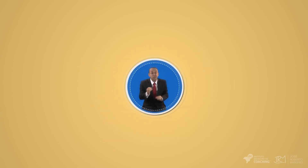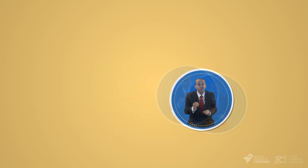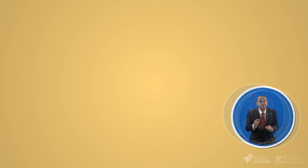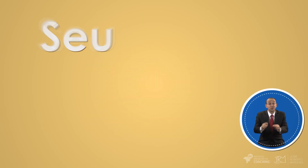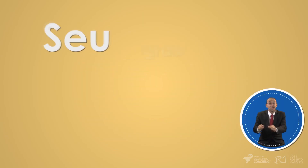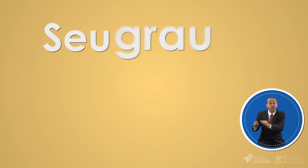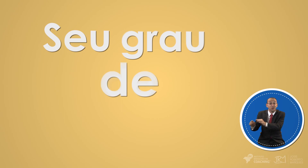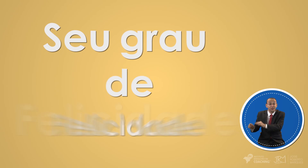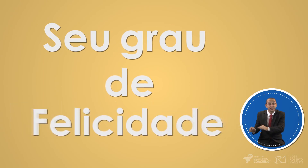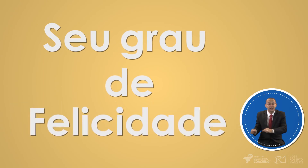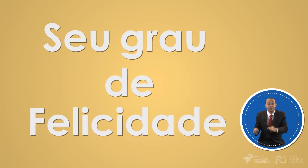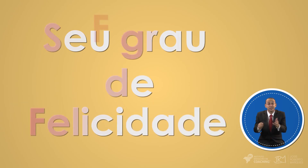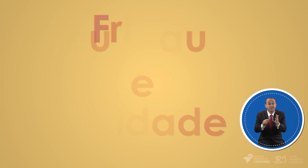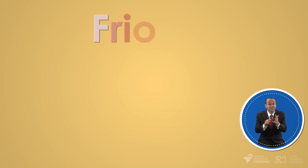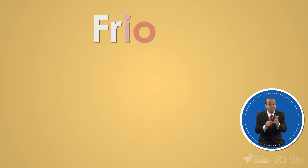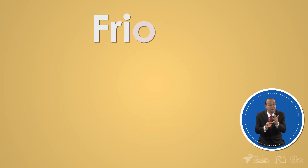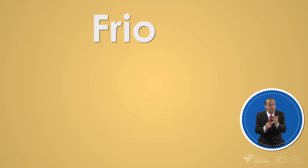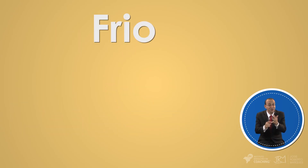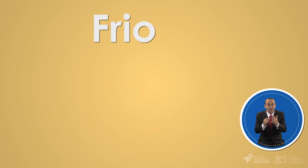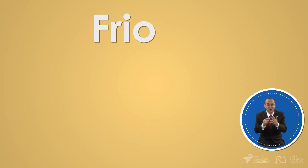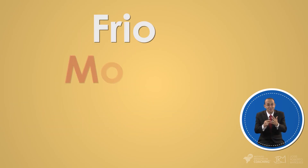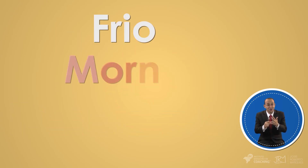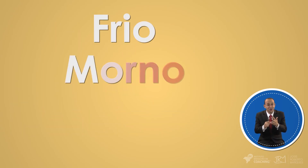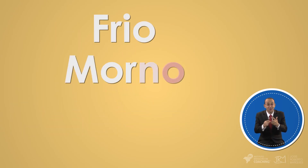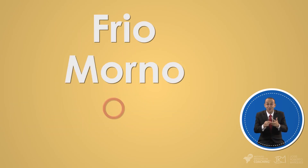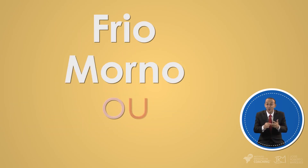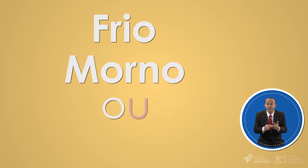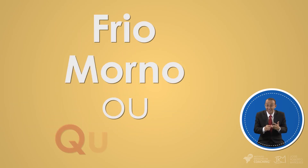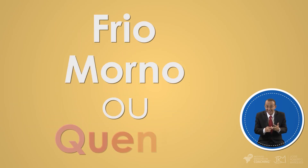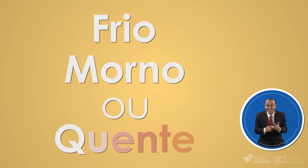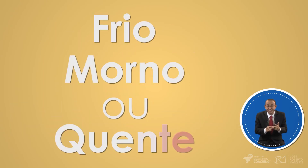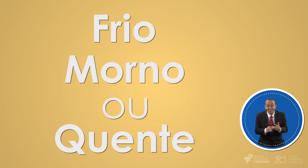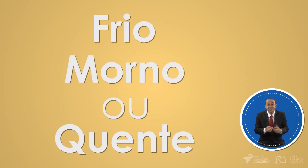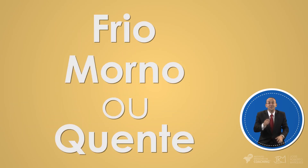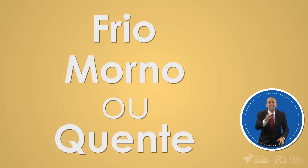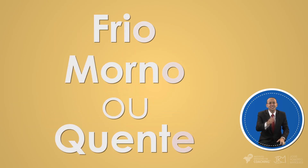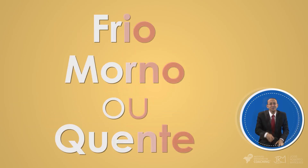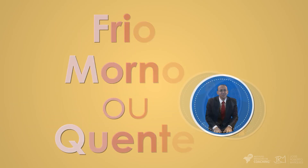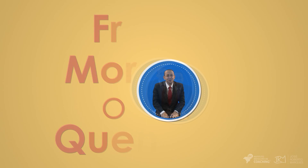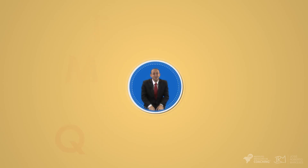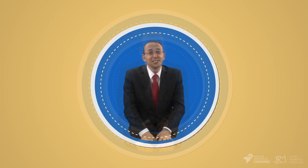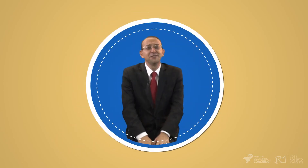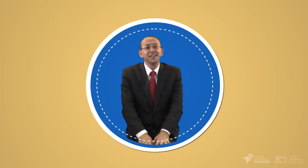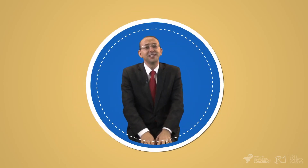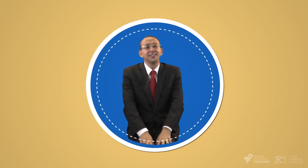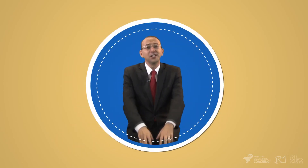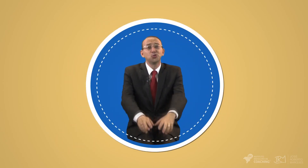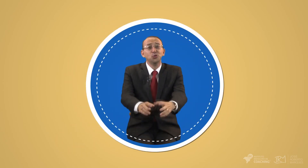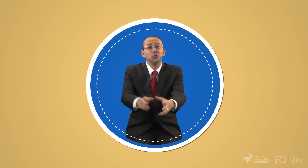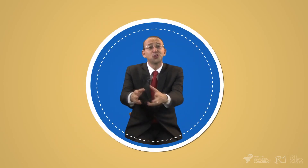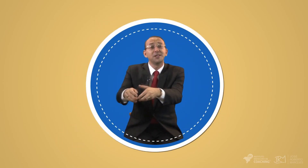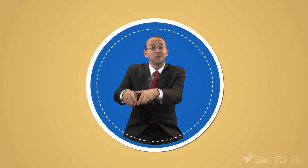independentemente do seu grau de felicidade ser frio morno ou quente nesse vídeo você vai